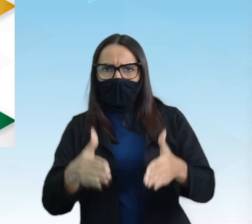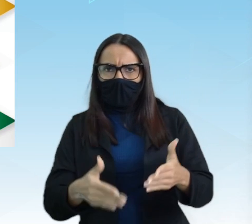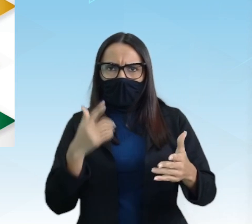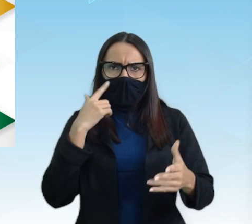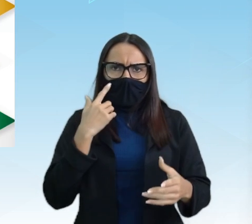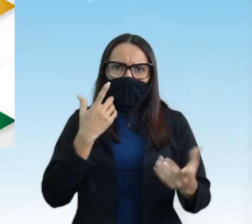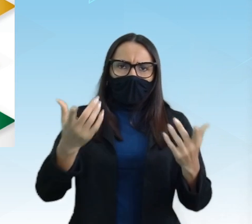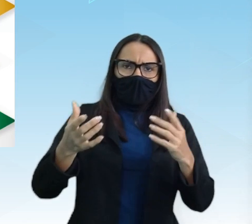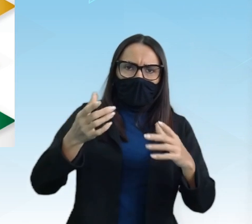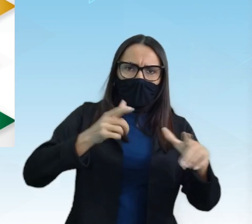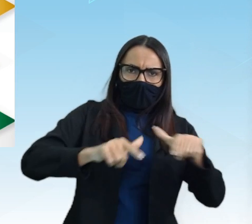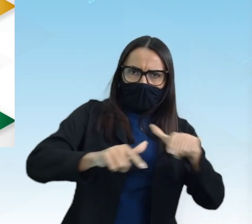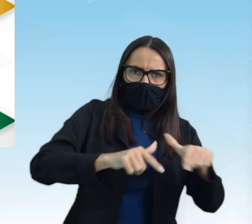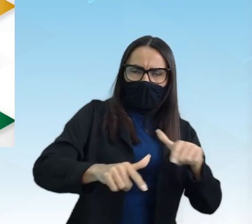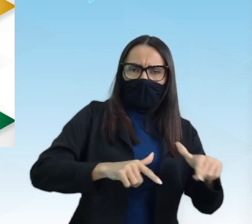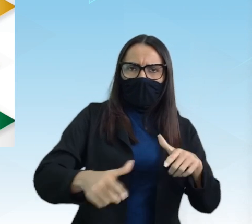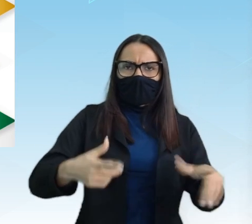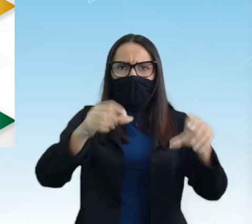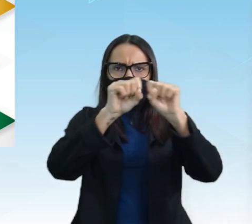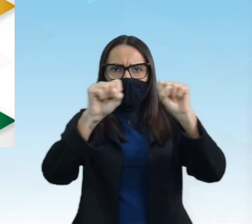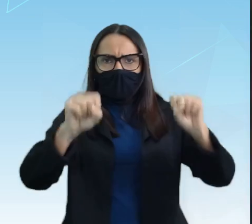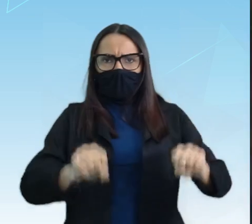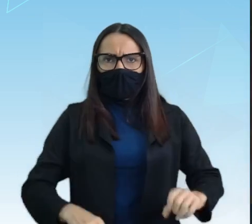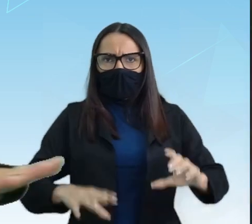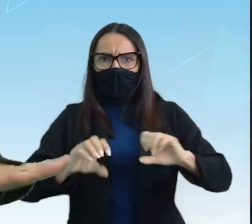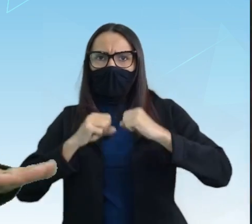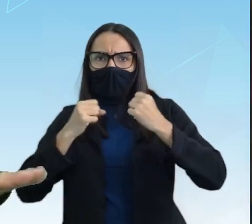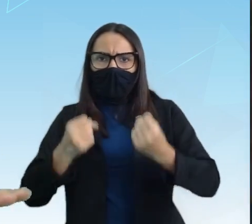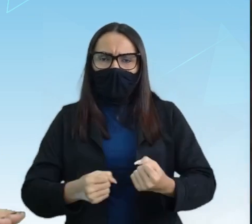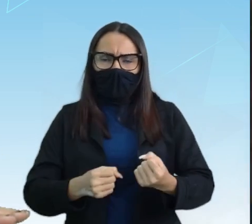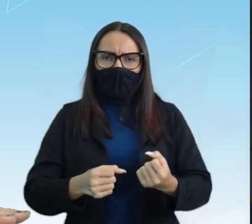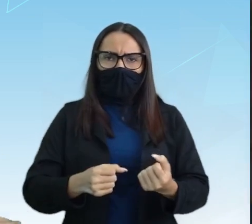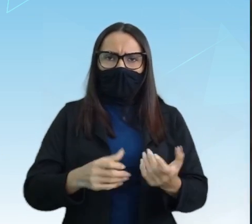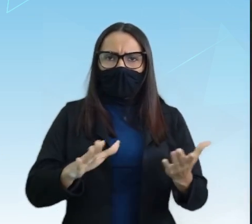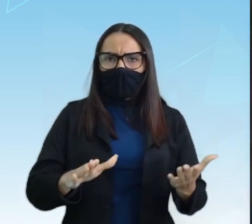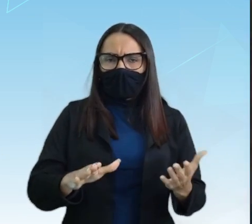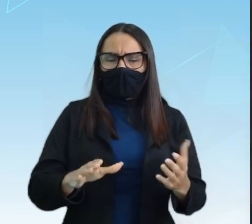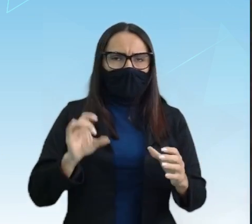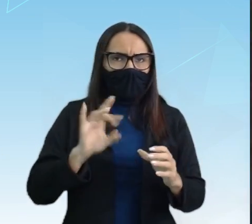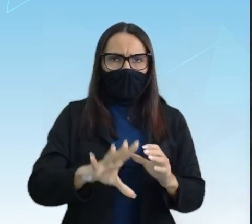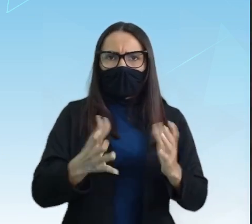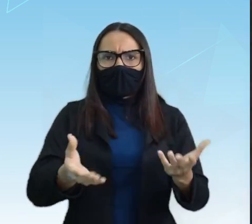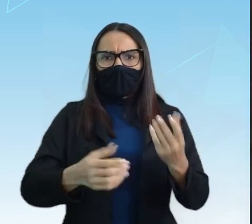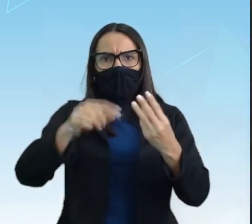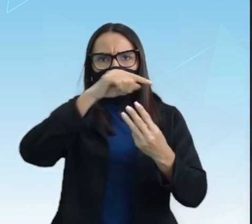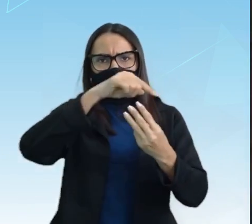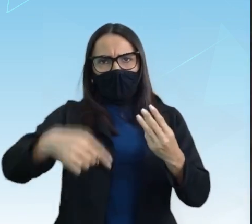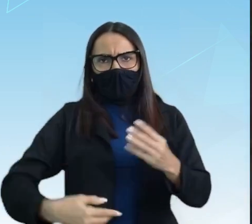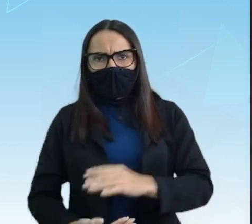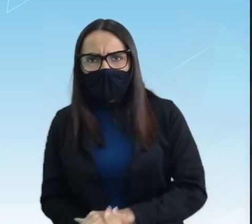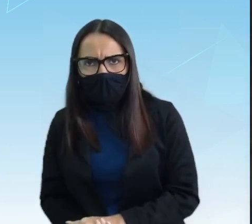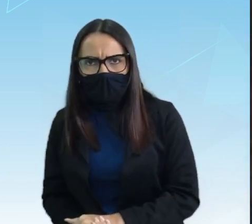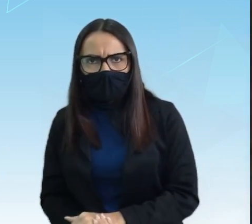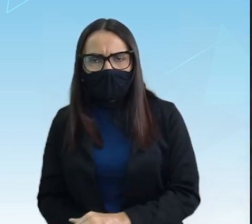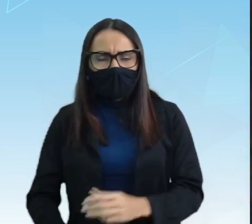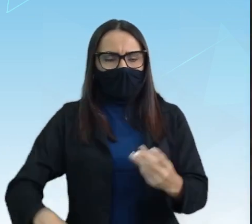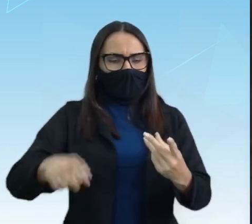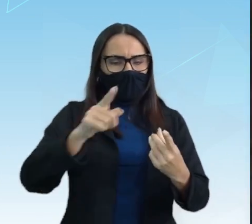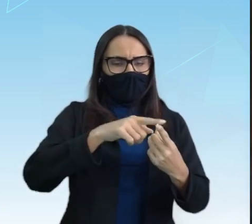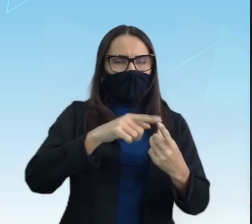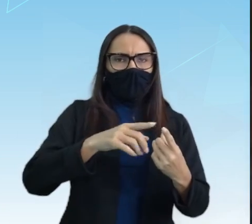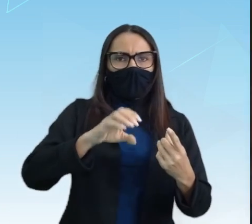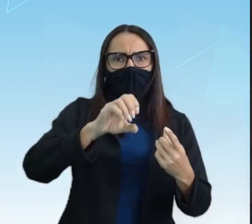de obra e ainda o sistema intensivo puro, certo? São três.